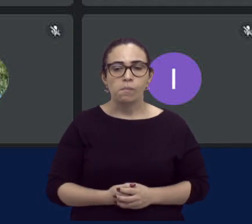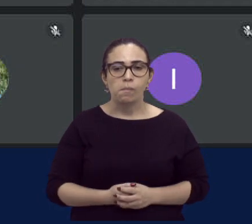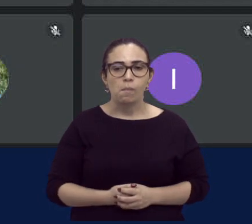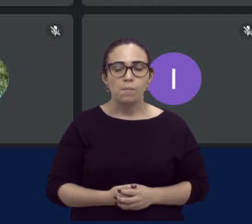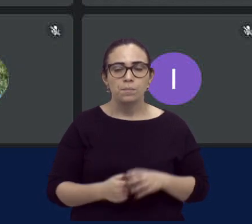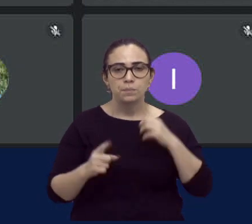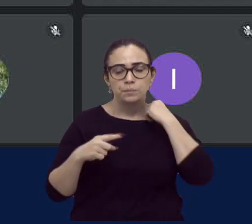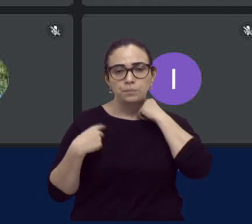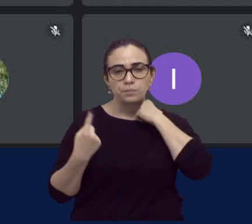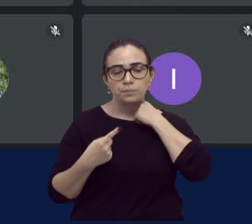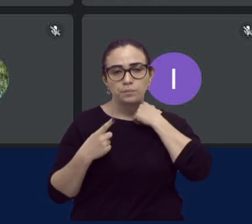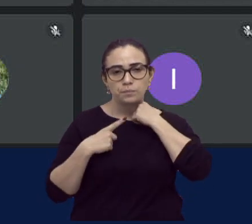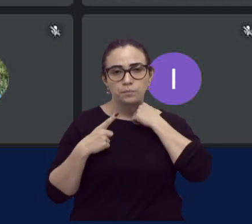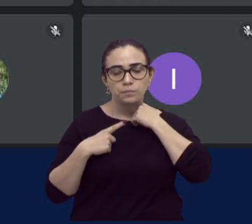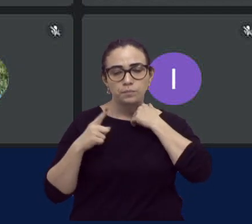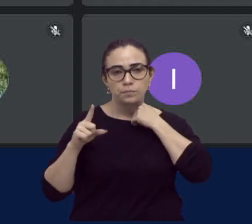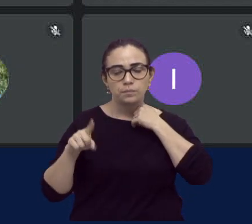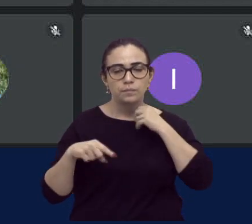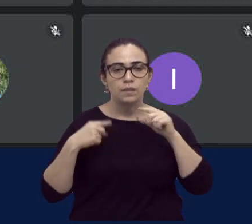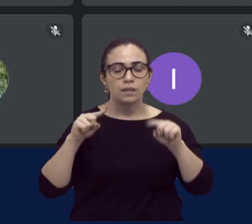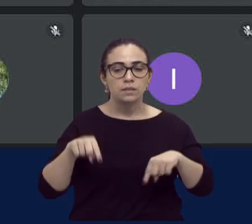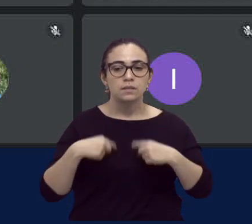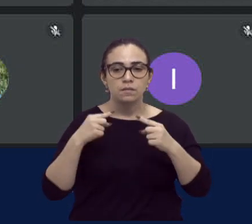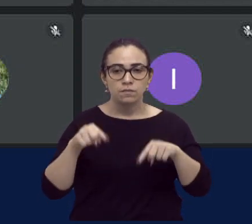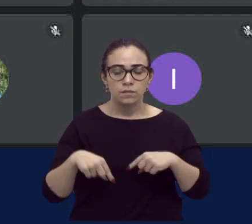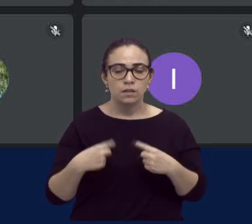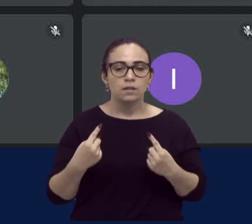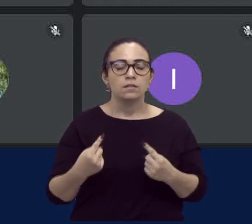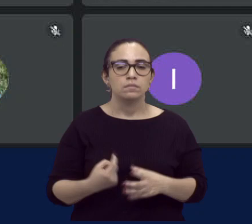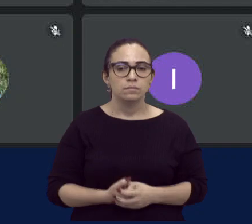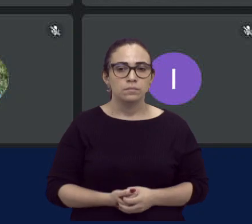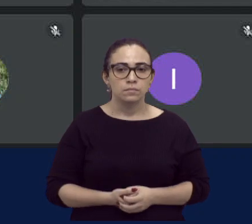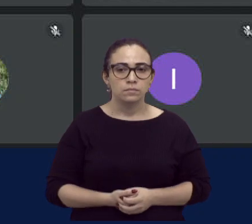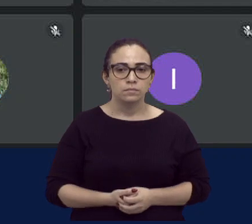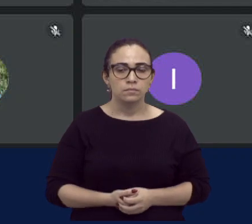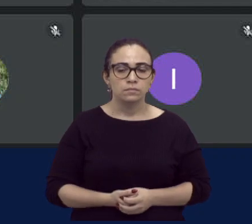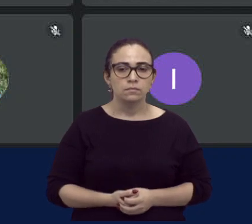nós somos muito desafiados a ver as pessoas à nossa frente, né?